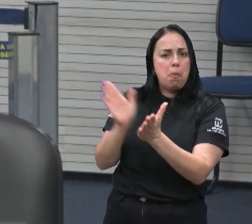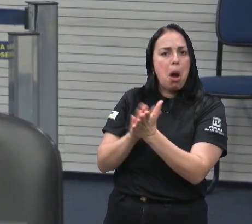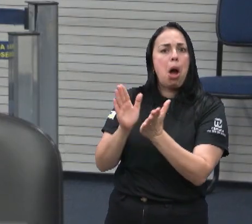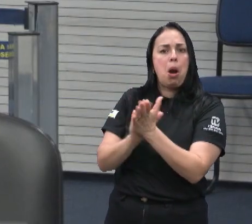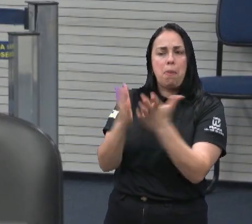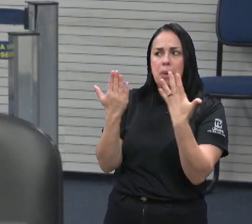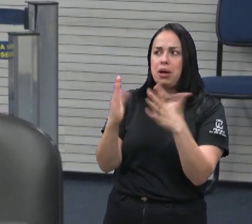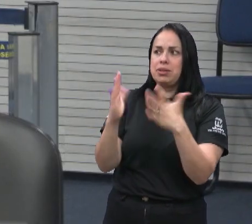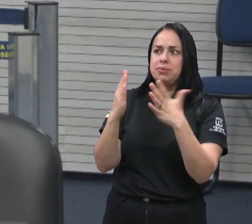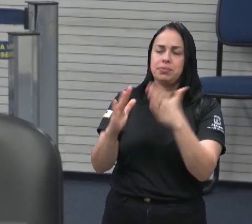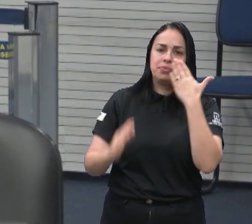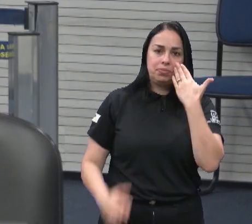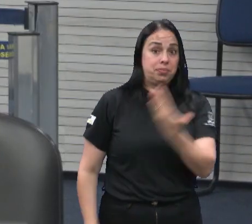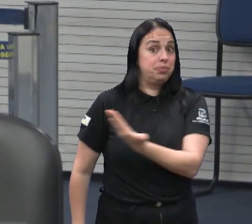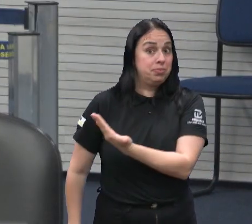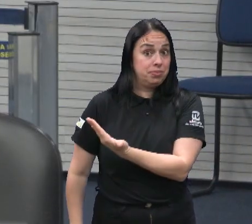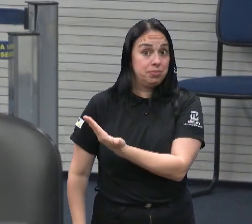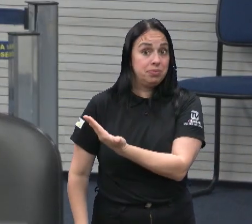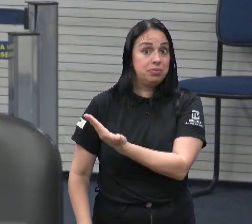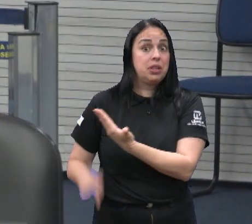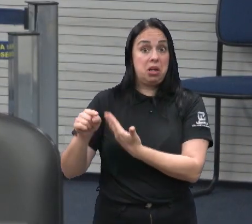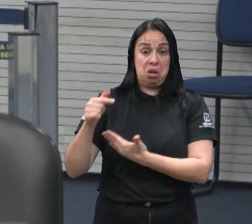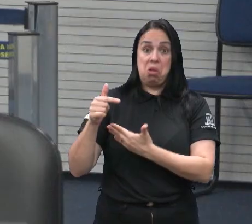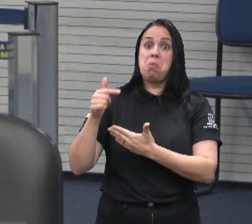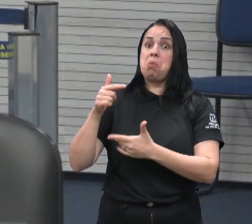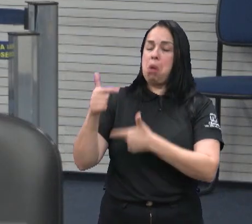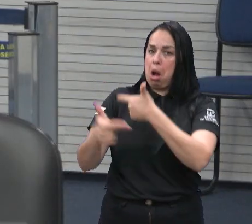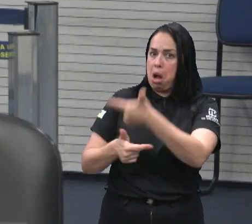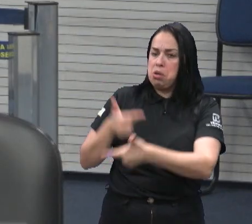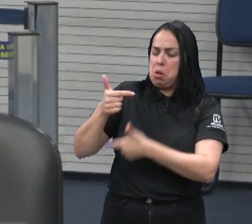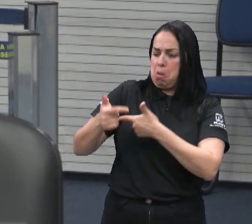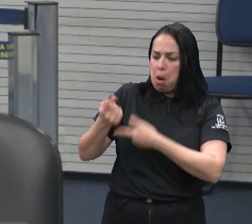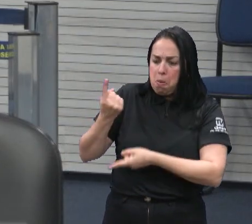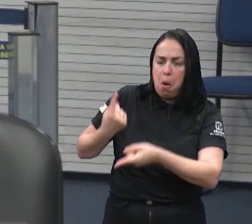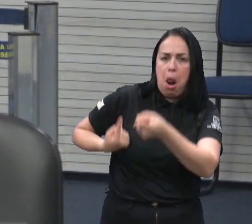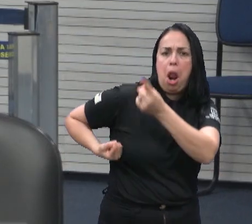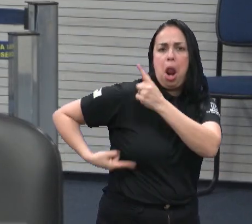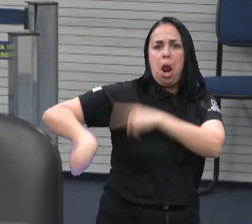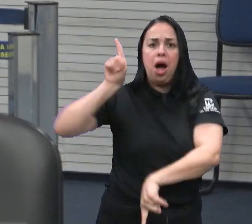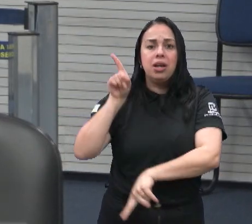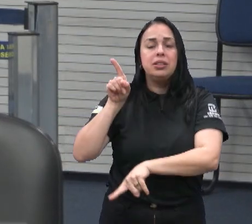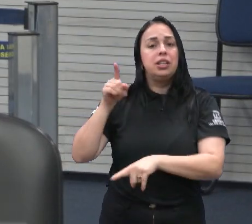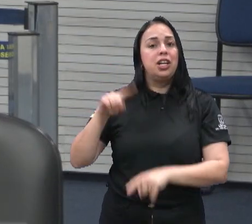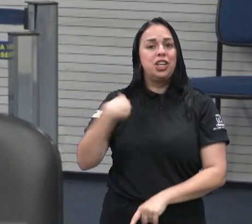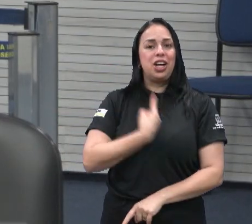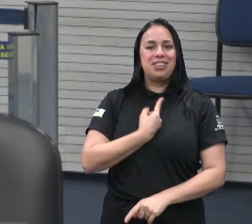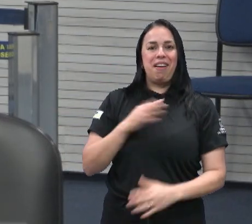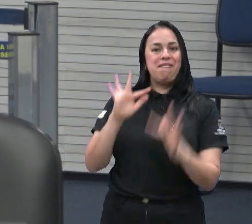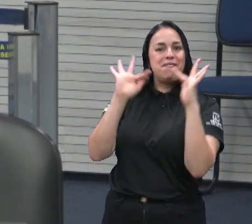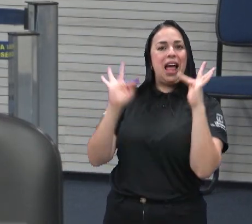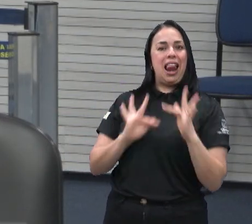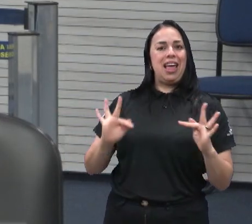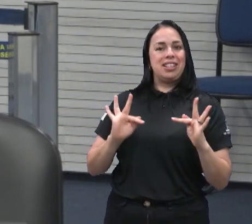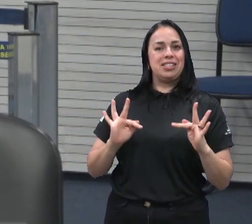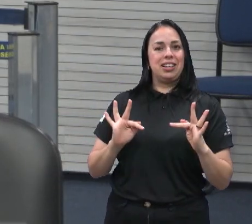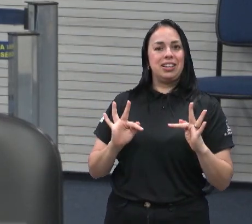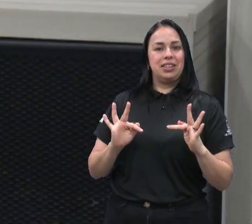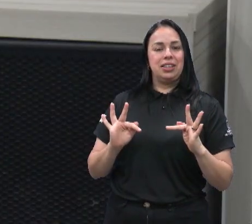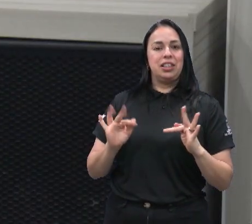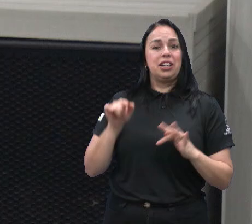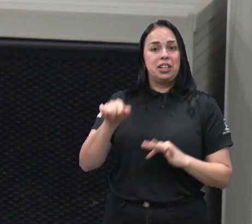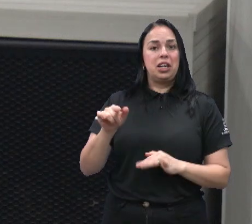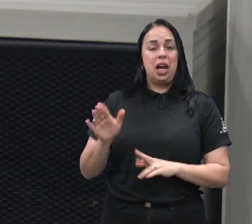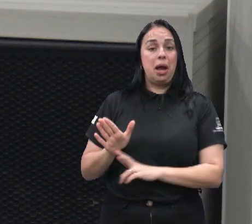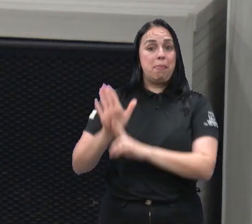que tem um histórico muito positivo de evolução. E a gente fica feliz de poder viajar o estado de São